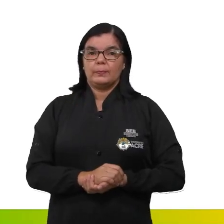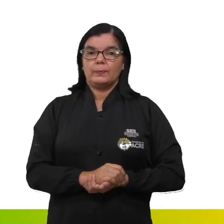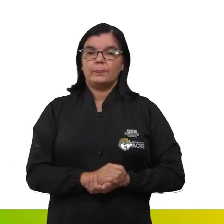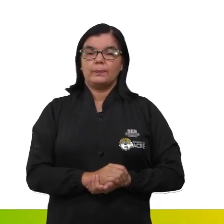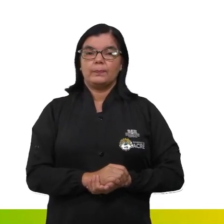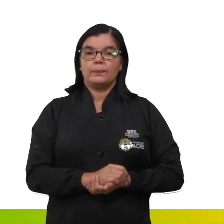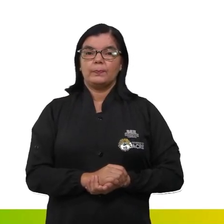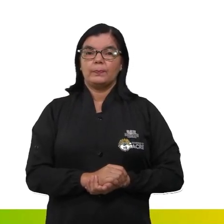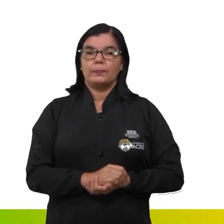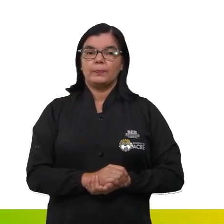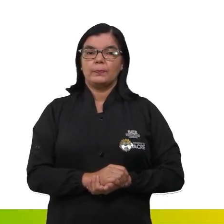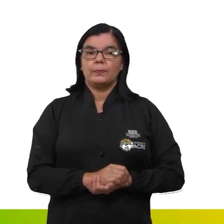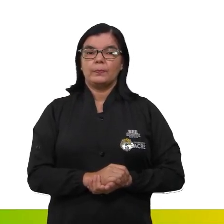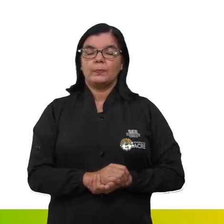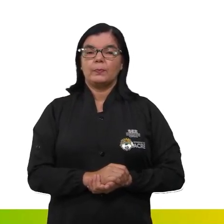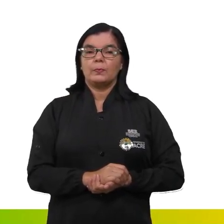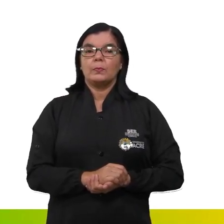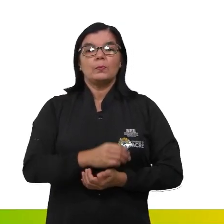Então,